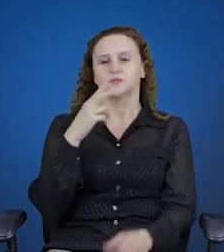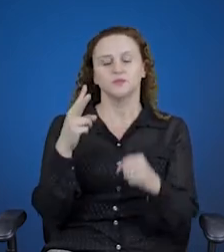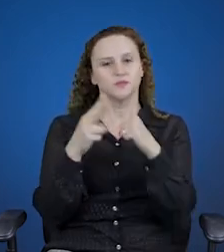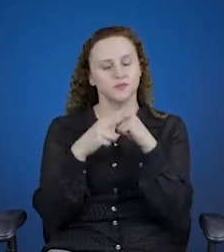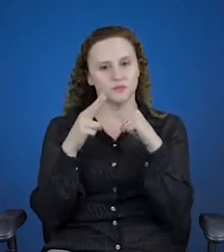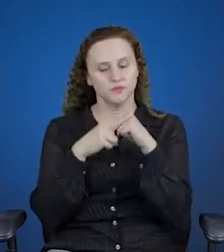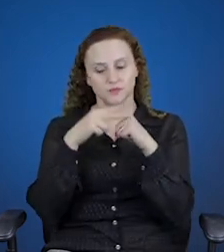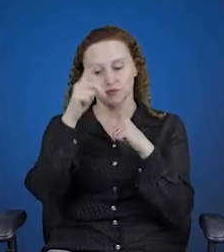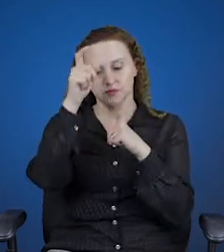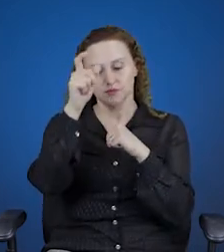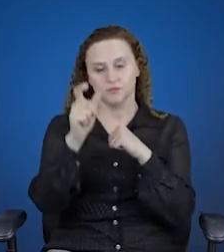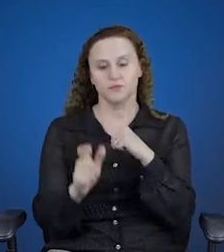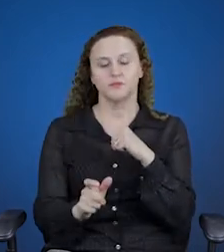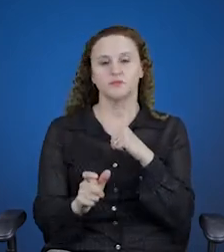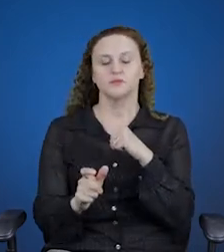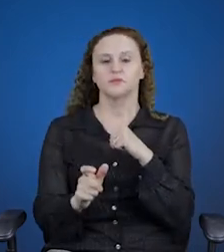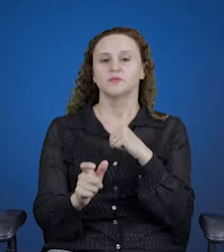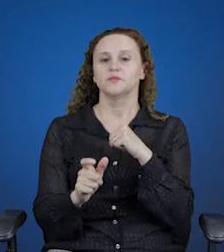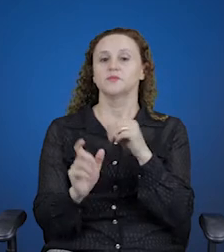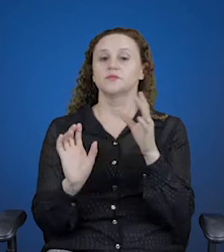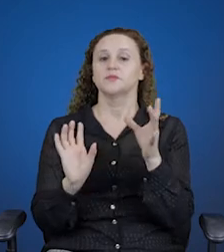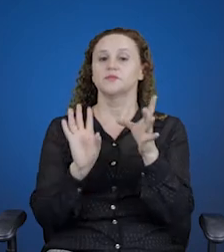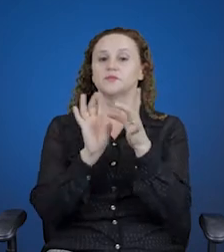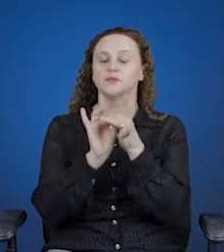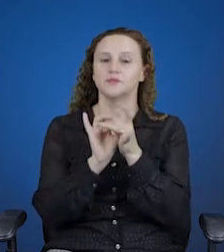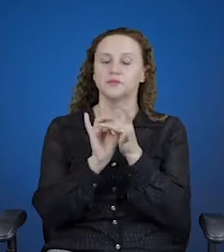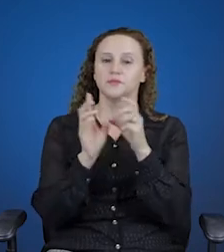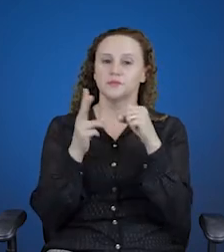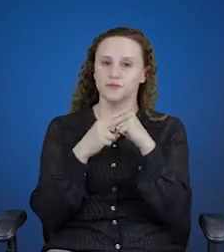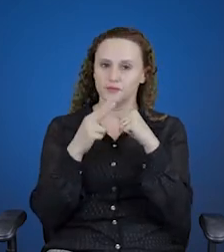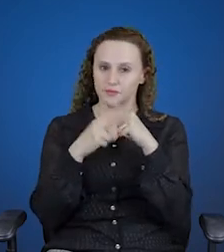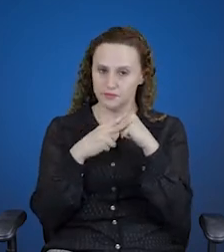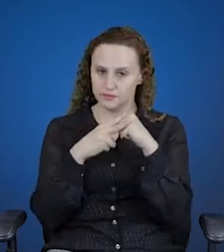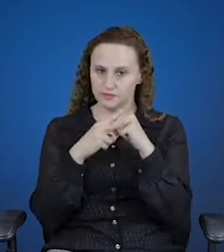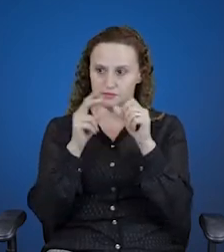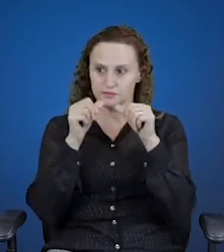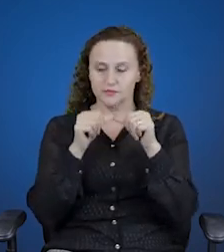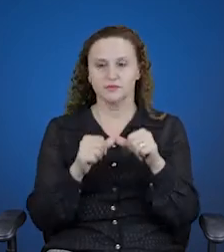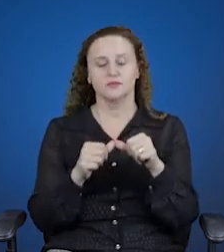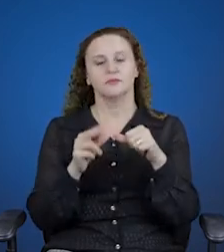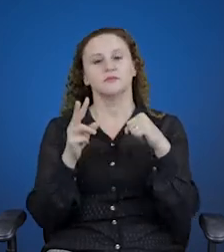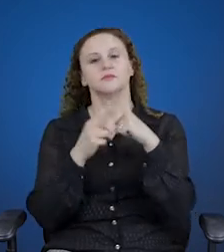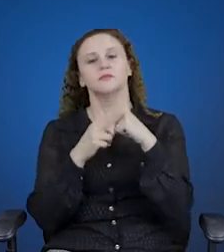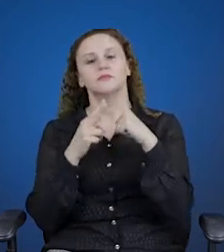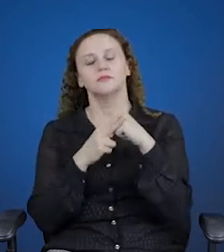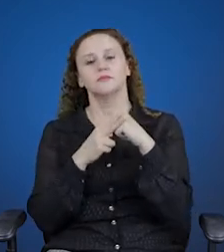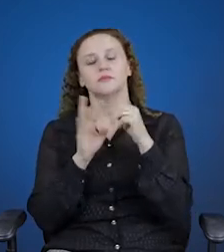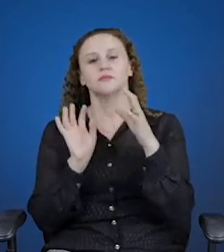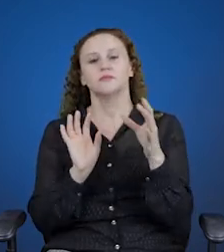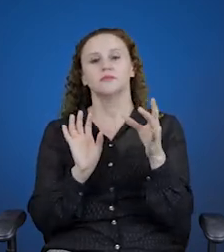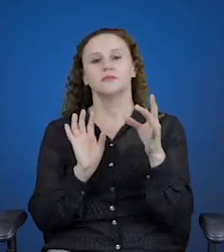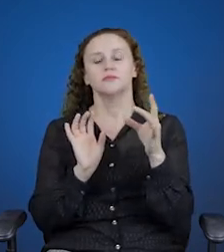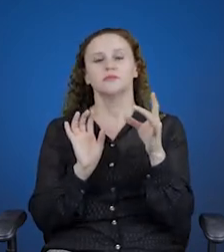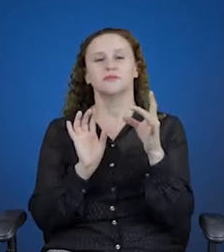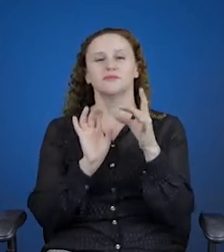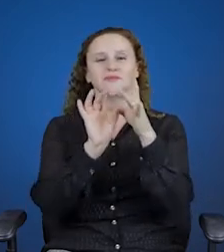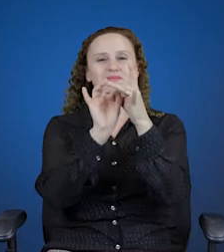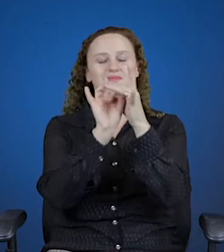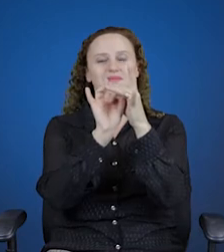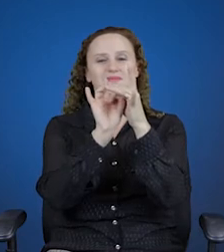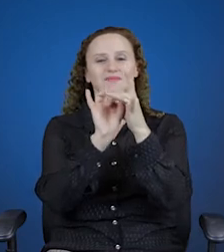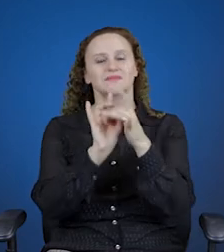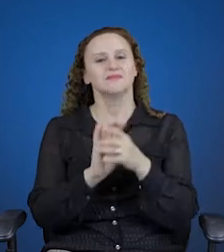o verbo ser que é um verbo de ligação e o verbo está que também é um verbo de